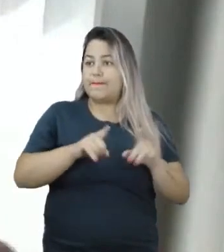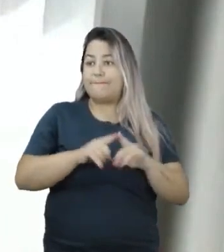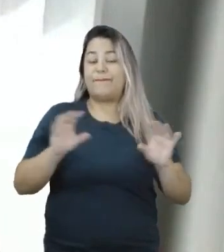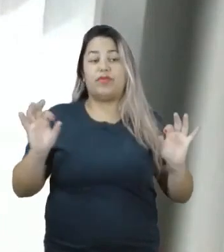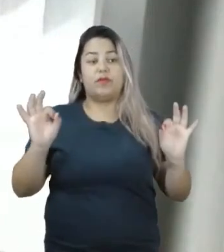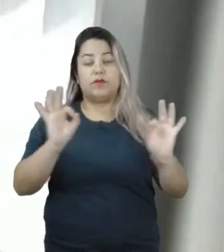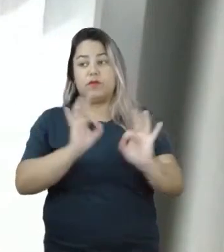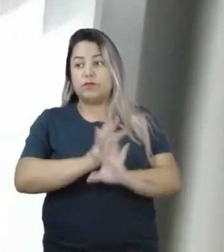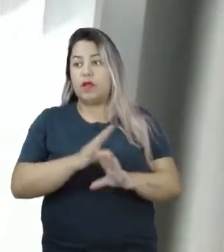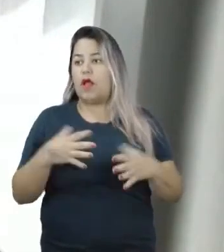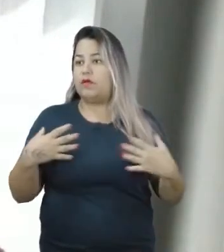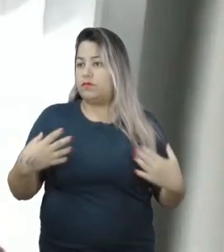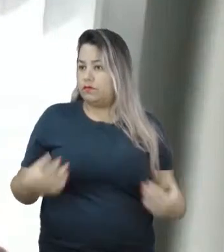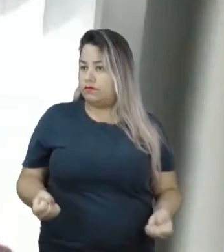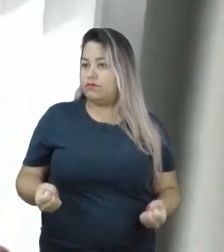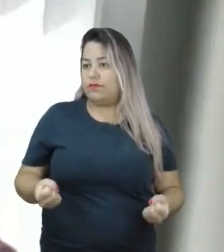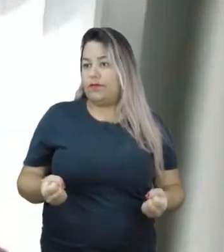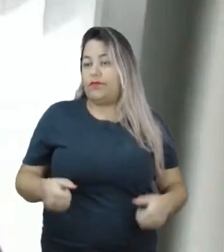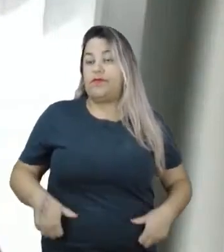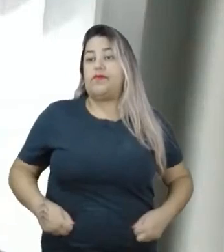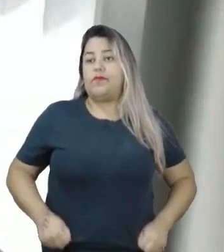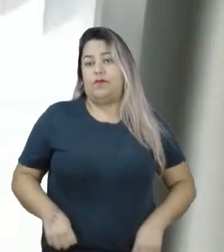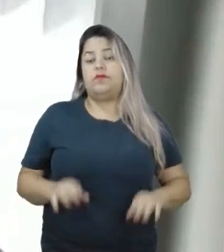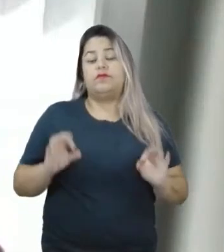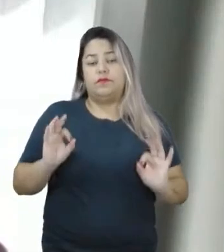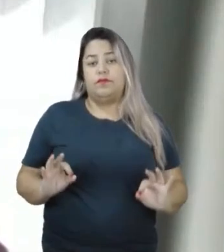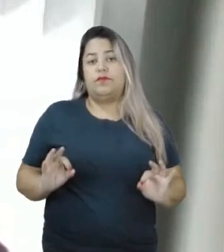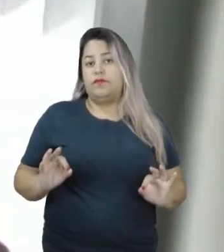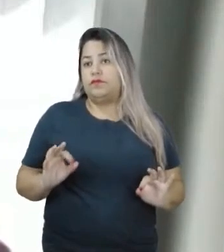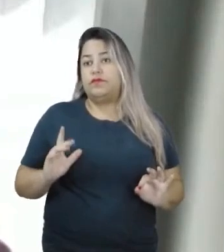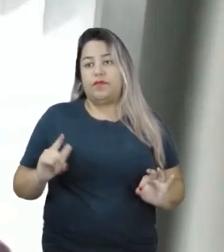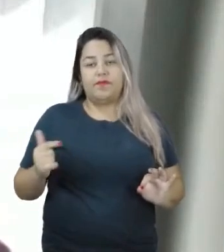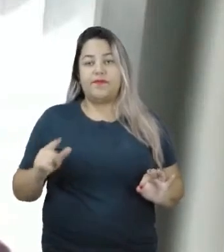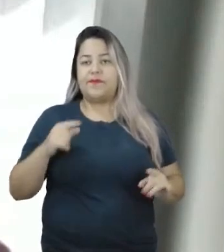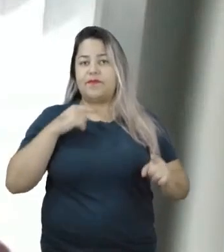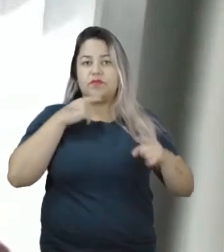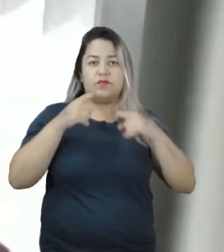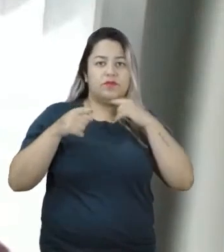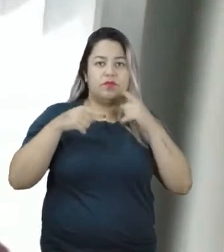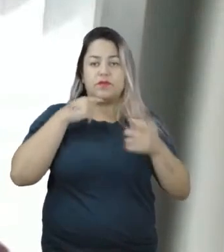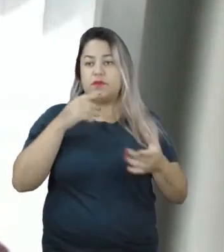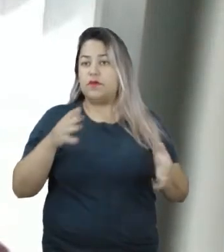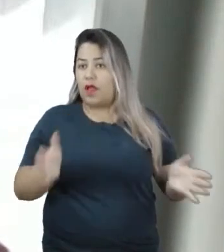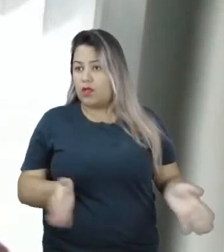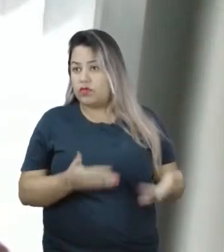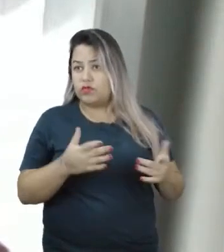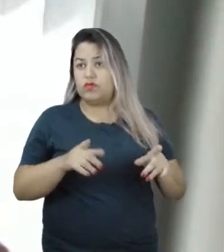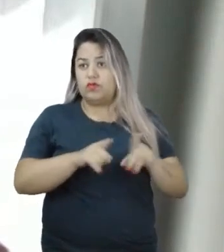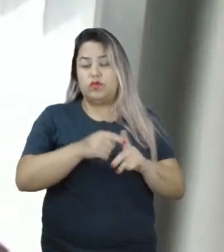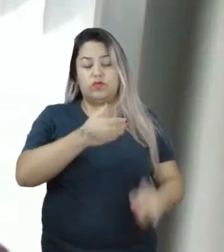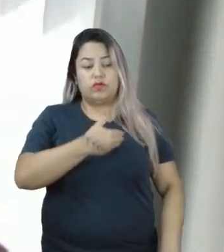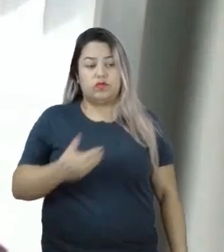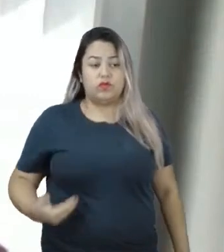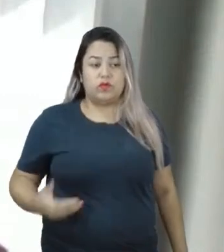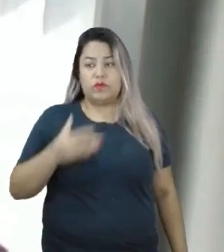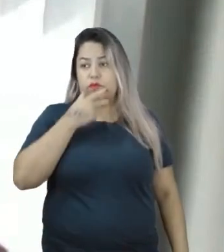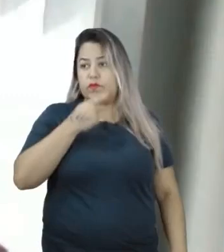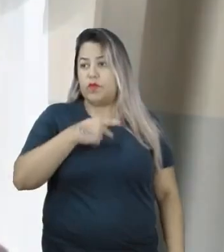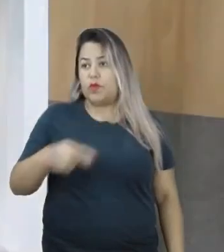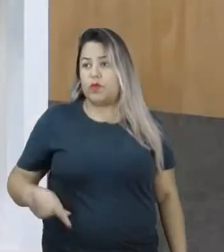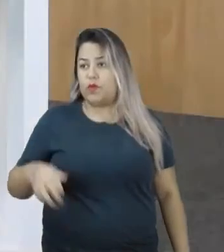terminavam aceitando. Então, foi muito positivo, sem sombra de dúvida, essa iniciativa do governo do presidente Lula.